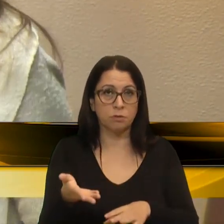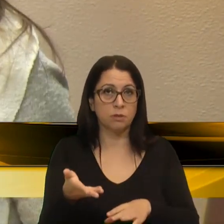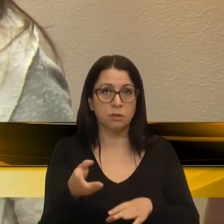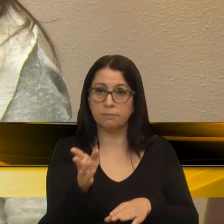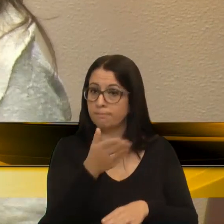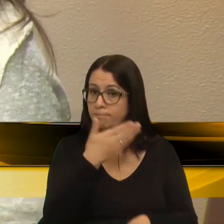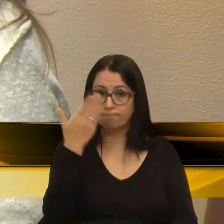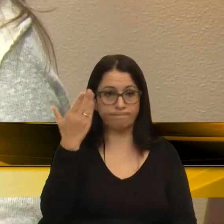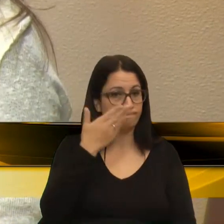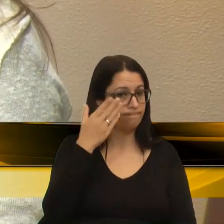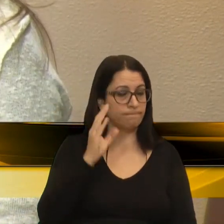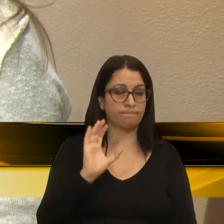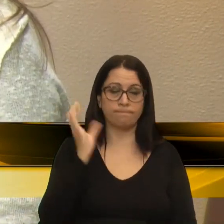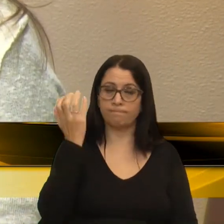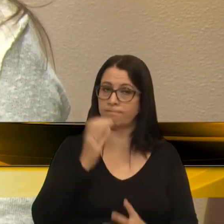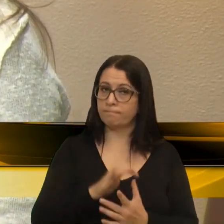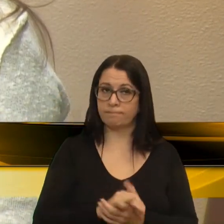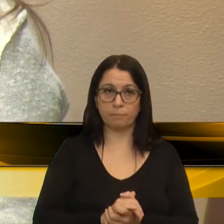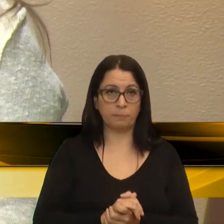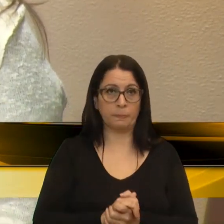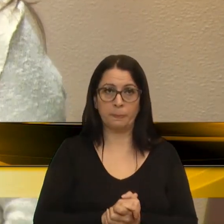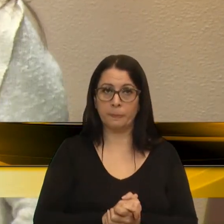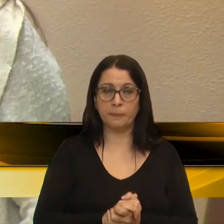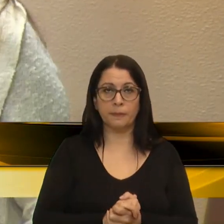gente não viu acontecer.